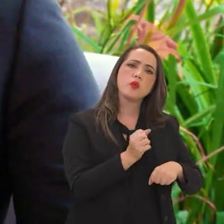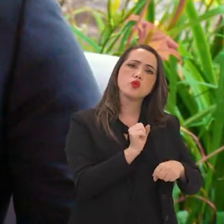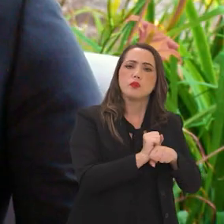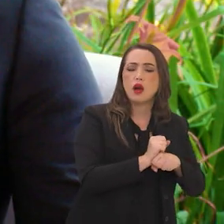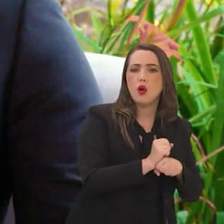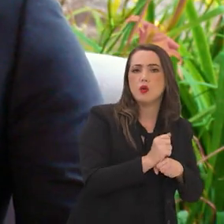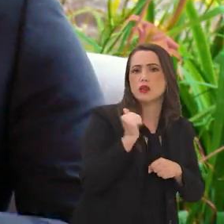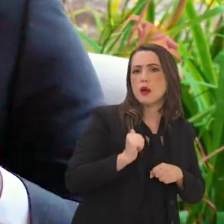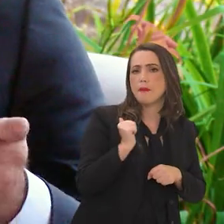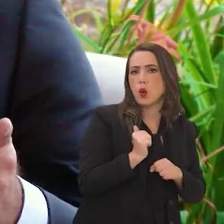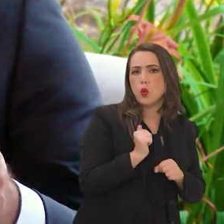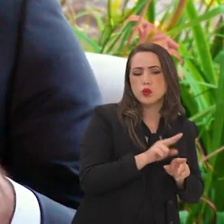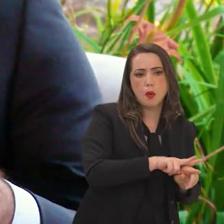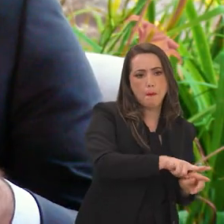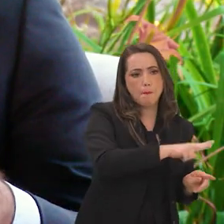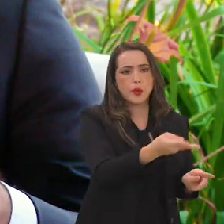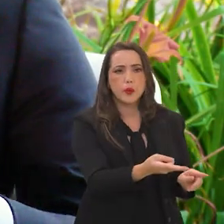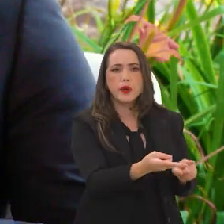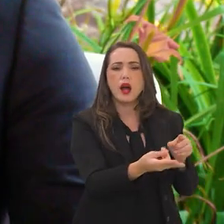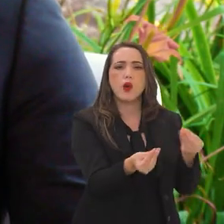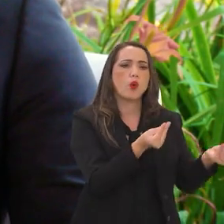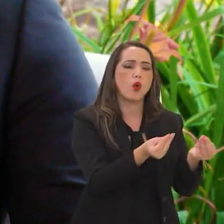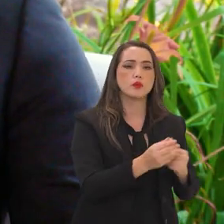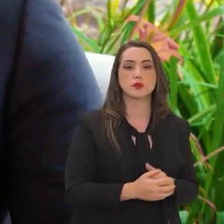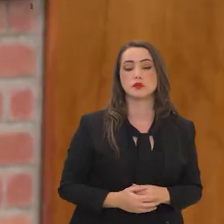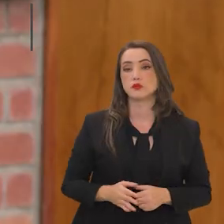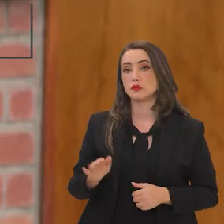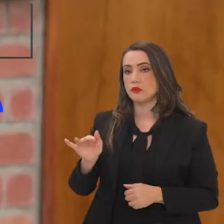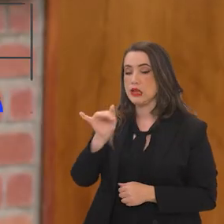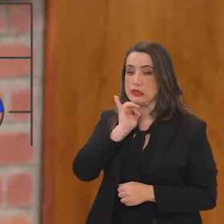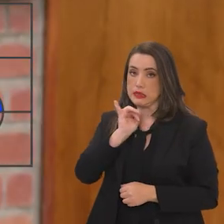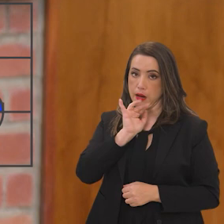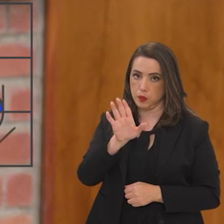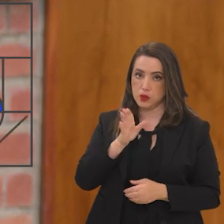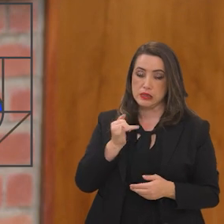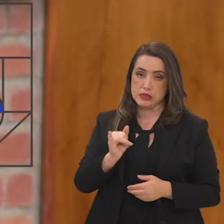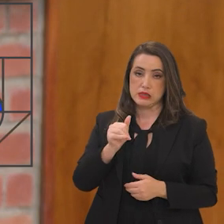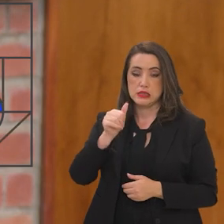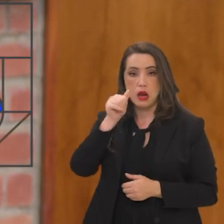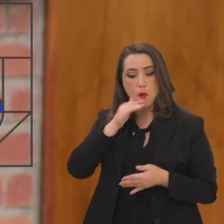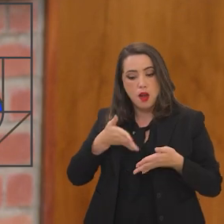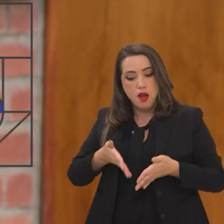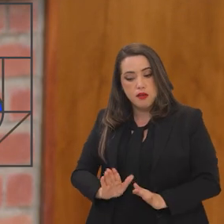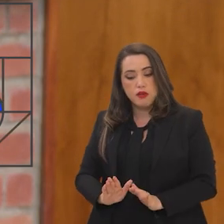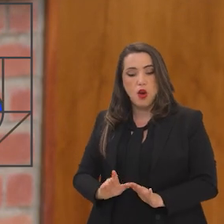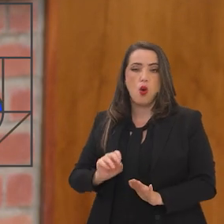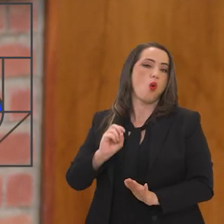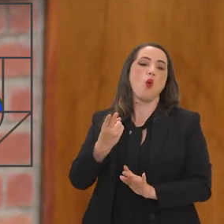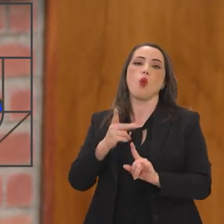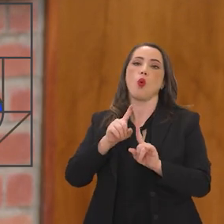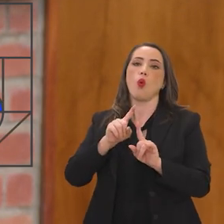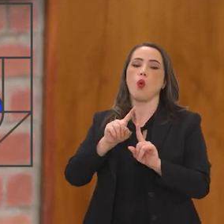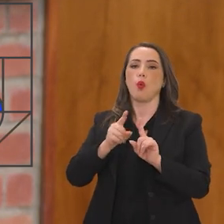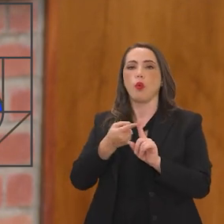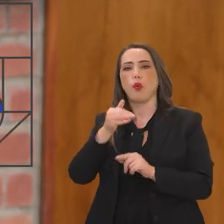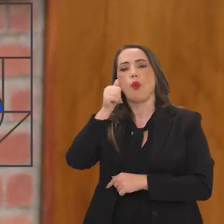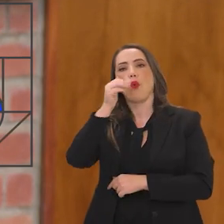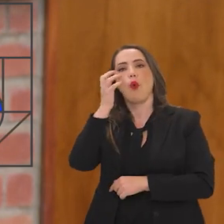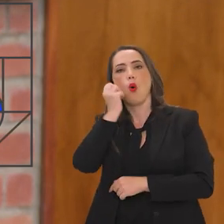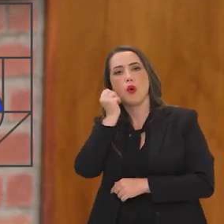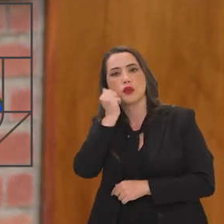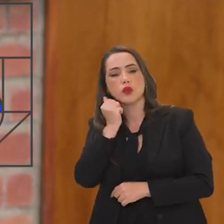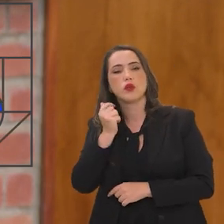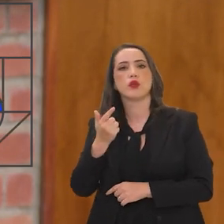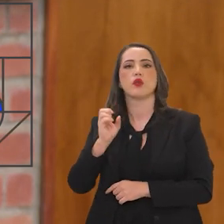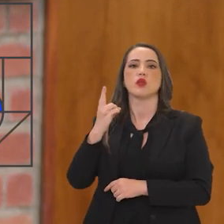como o tempo em que exatamente no caso por exemplo de parto adoção obtenção de guarda né